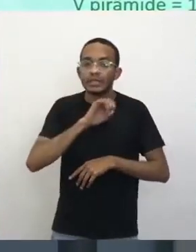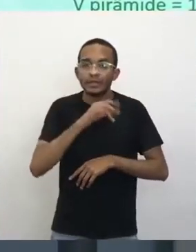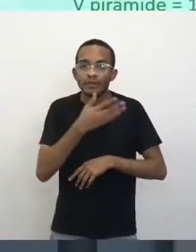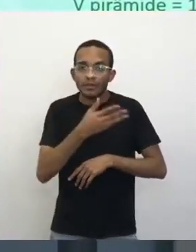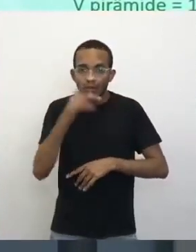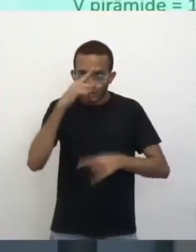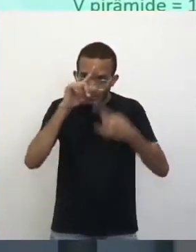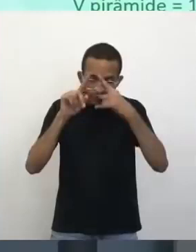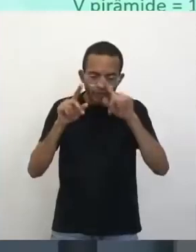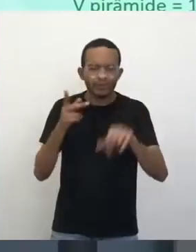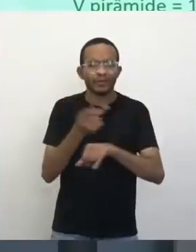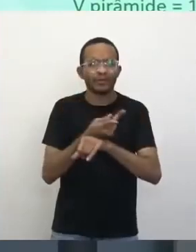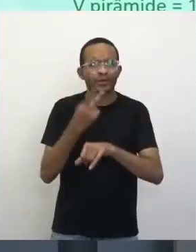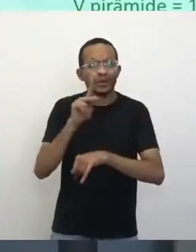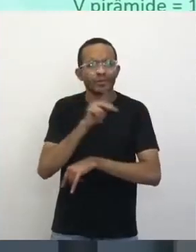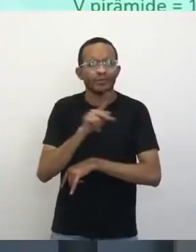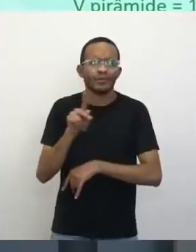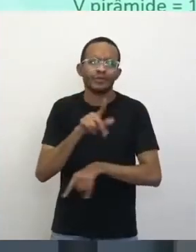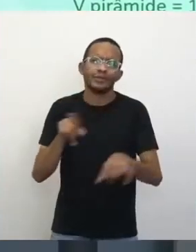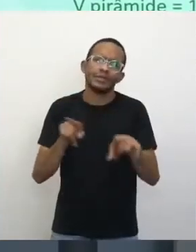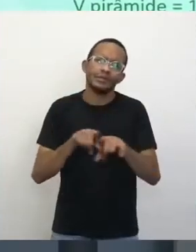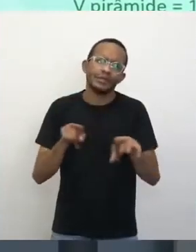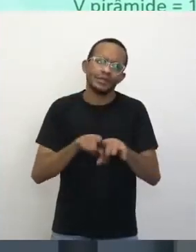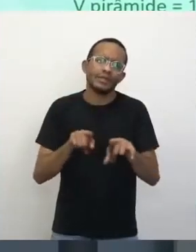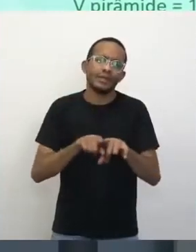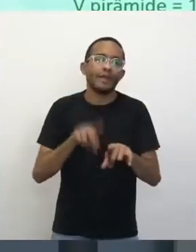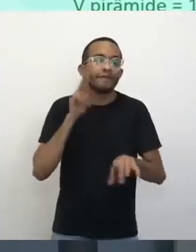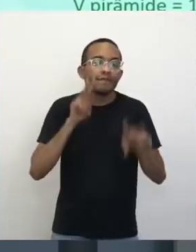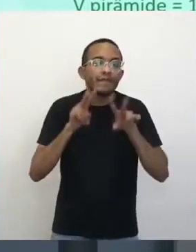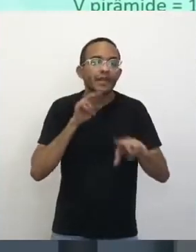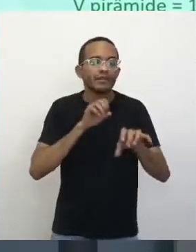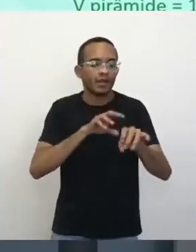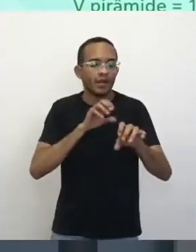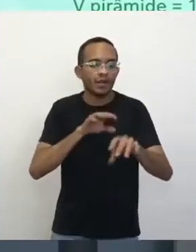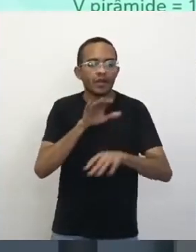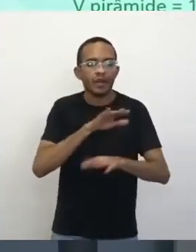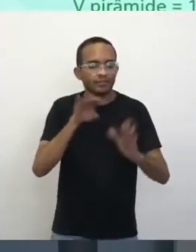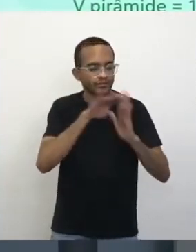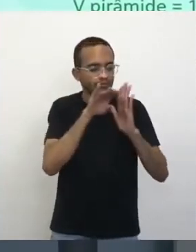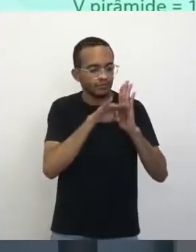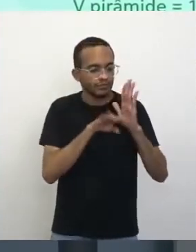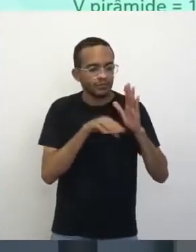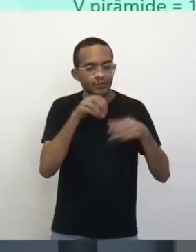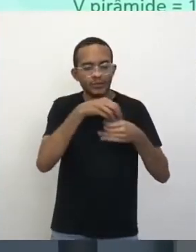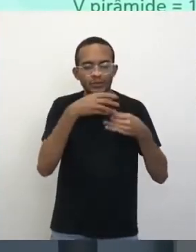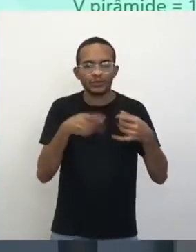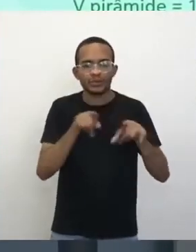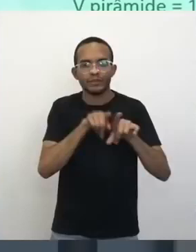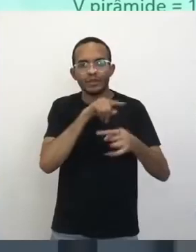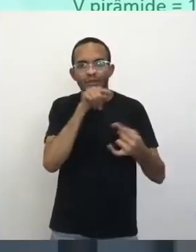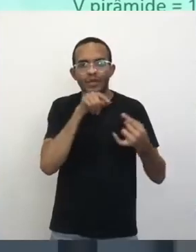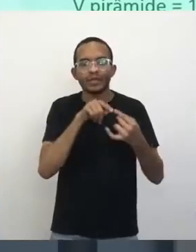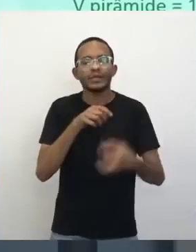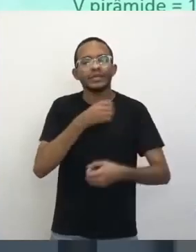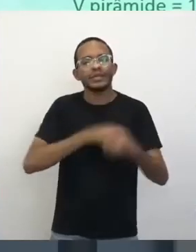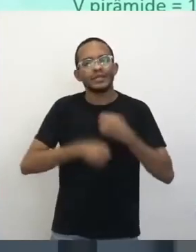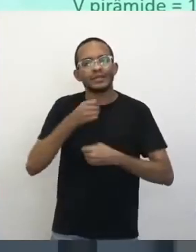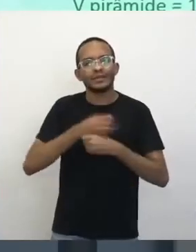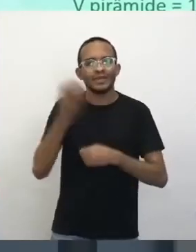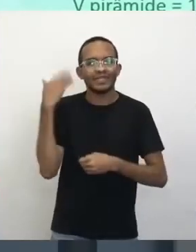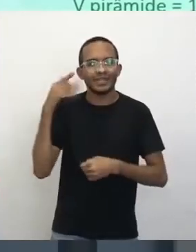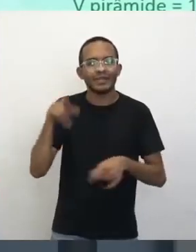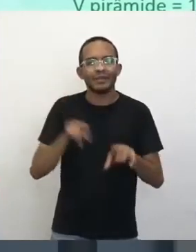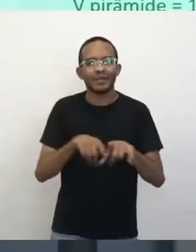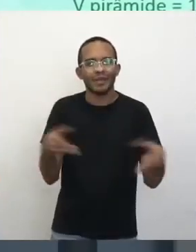dúvida, procure seu professor. E também veja as aulas do menu de conteúdos integrados do ano passado e deste